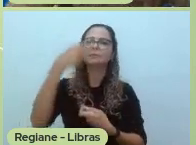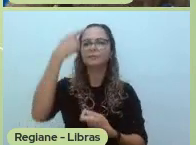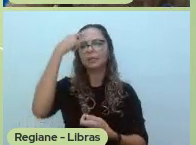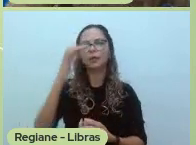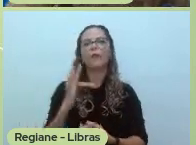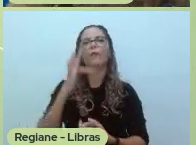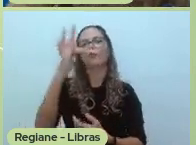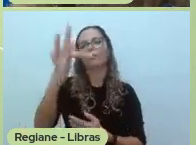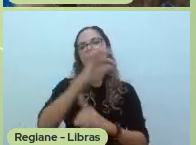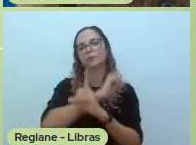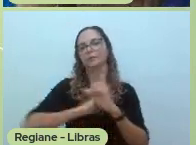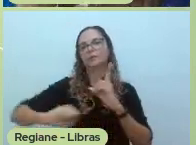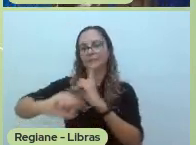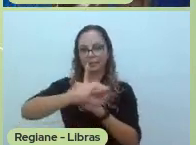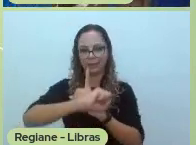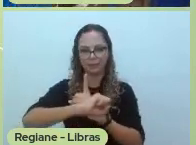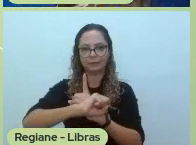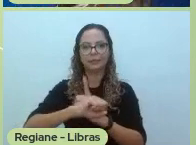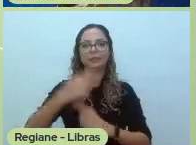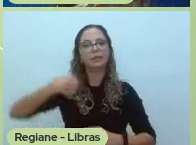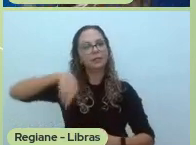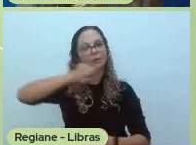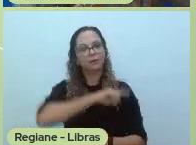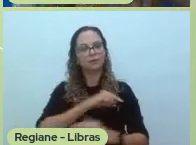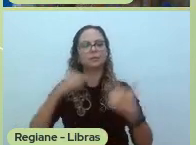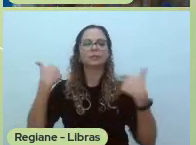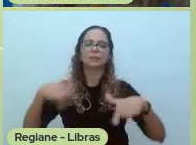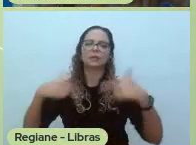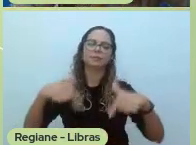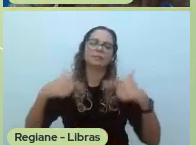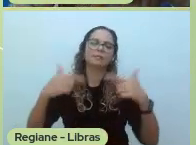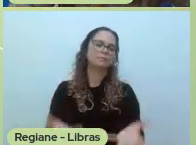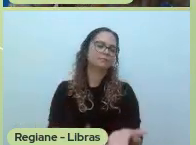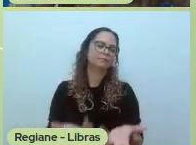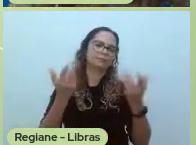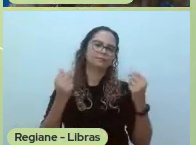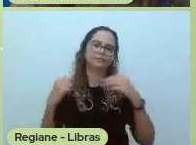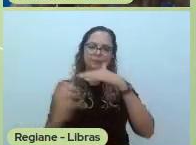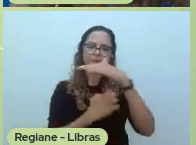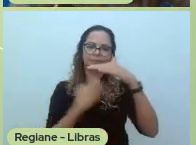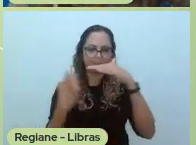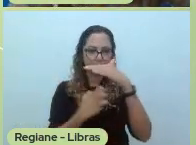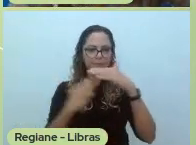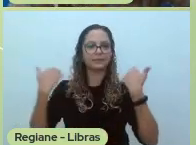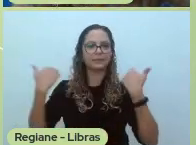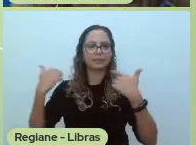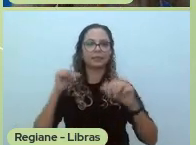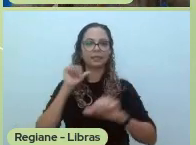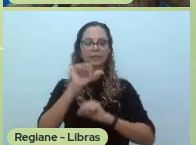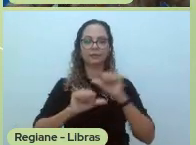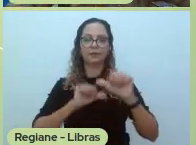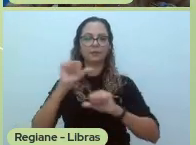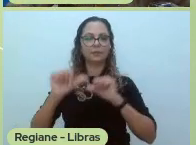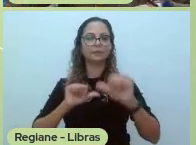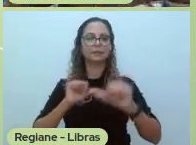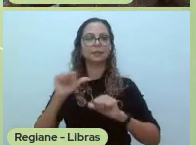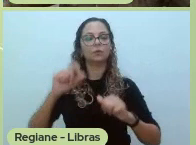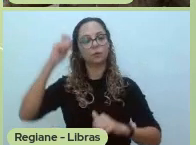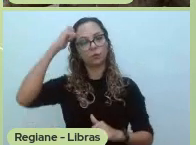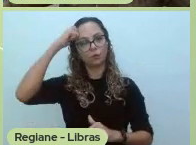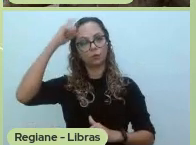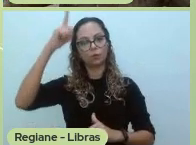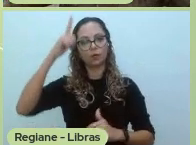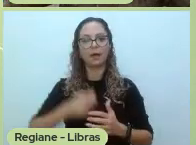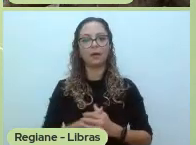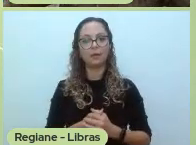sociedade. Se a gente parar para pensar, a gente faz um grande trabalho dentro da companhia de transformação cultural com